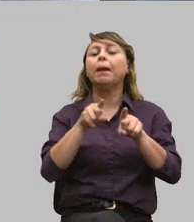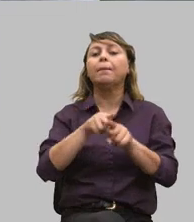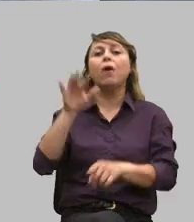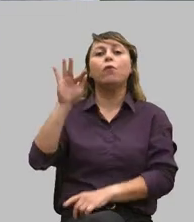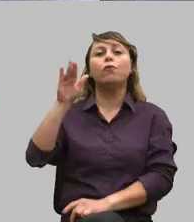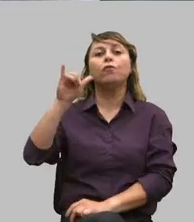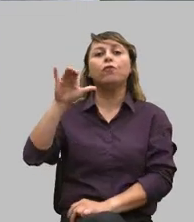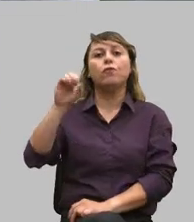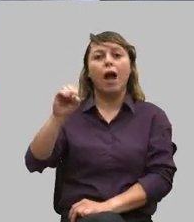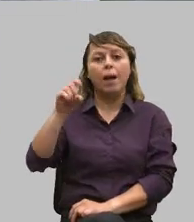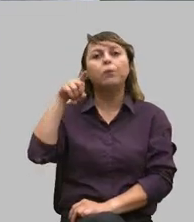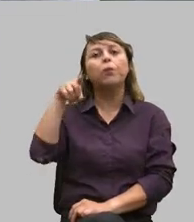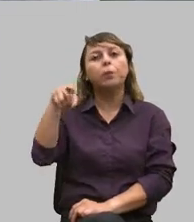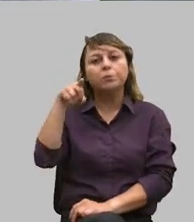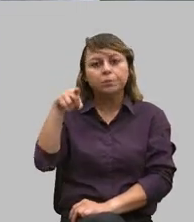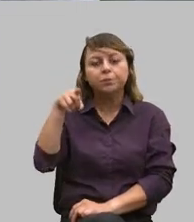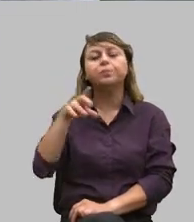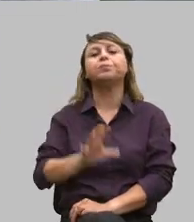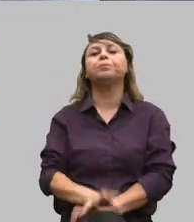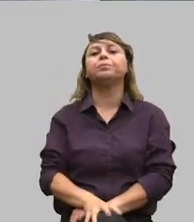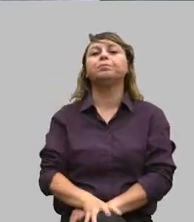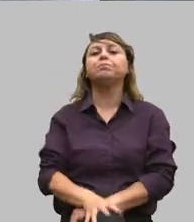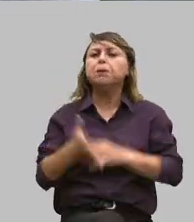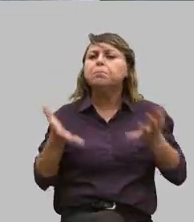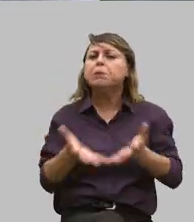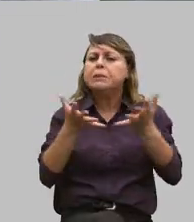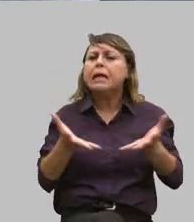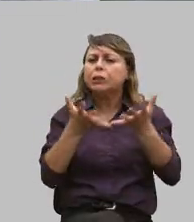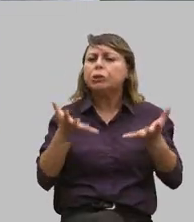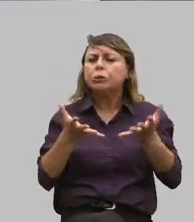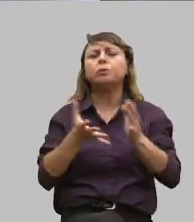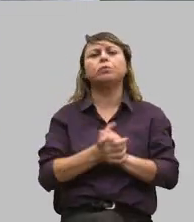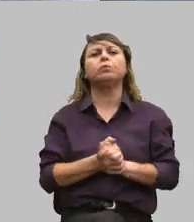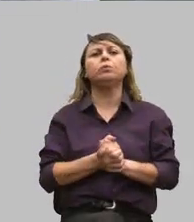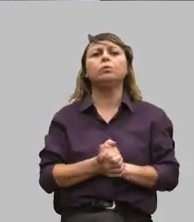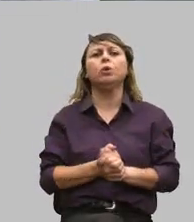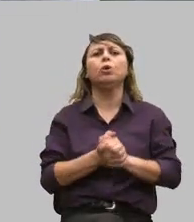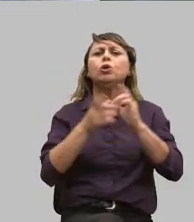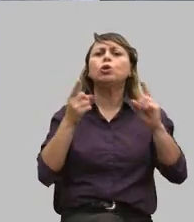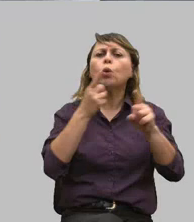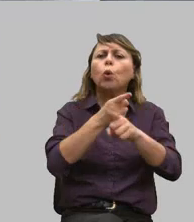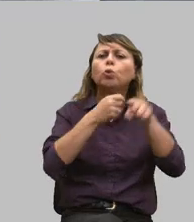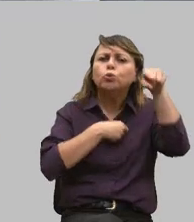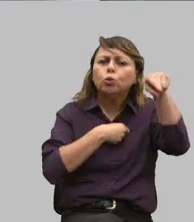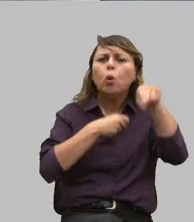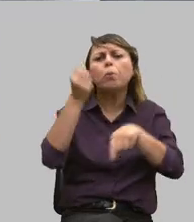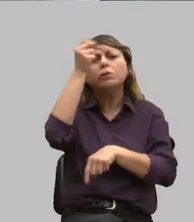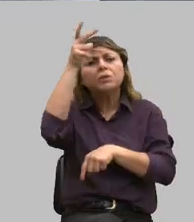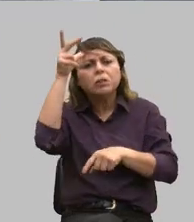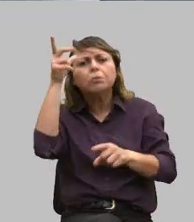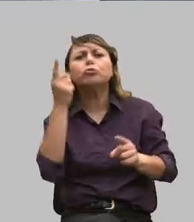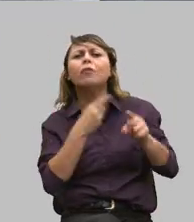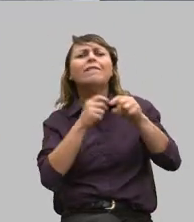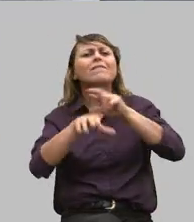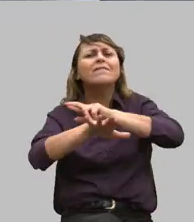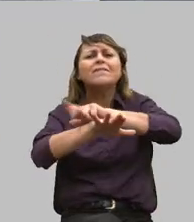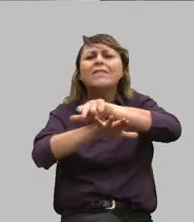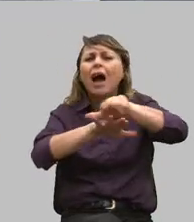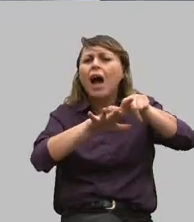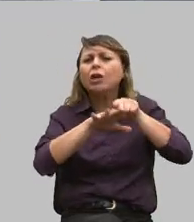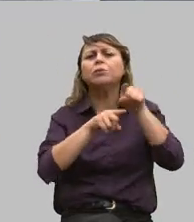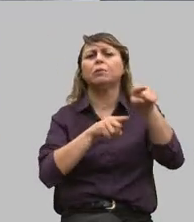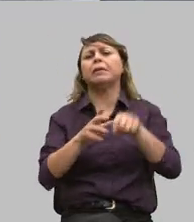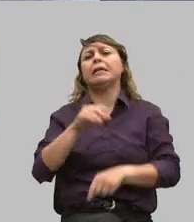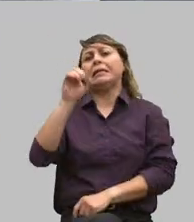essa iniciativa o isso vai de encontro ao que os municípios já faz na verdade vários municípios tô dar um exemplo que